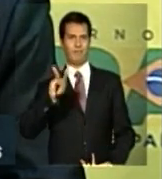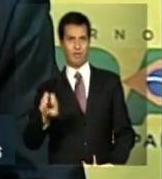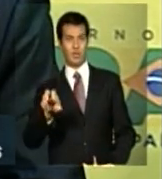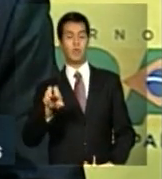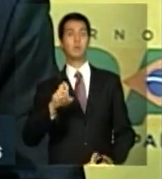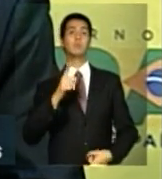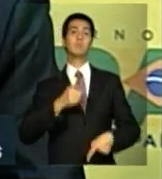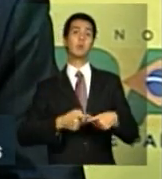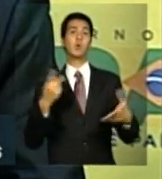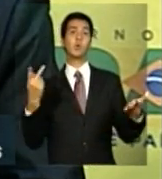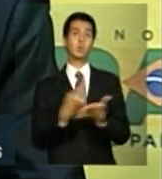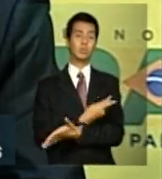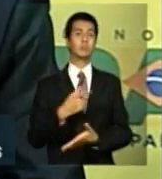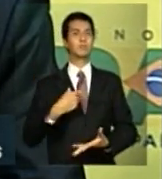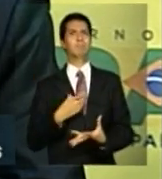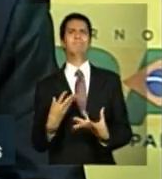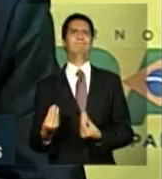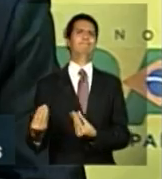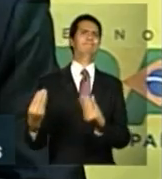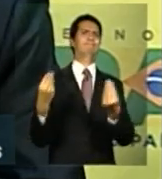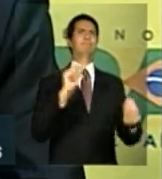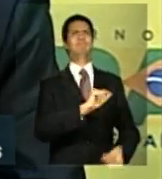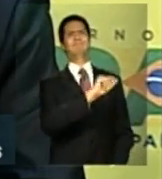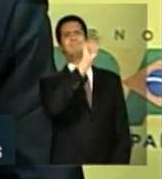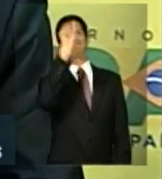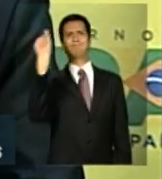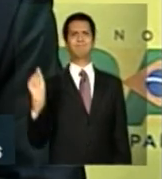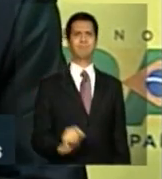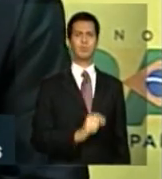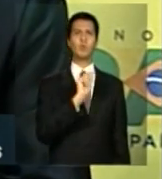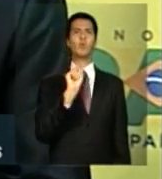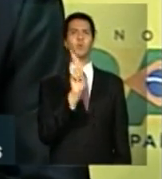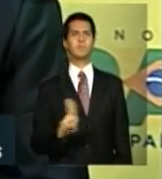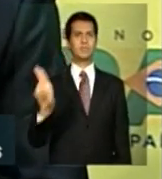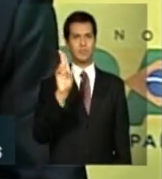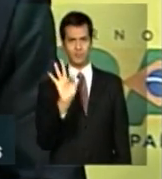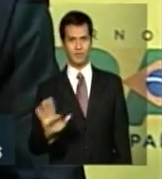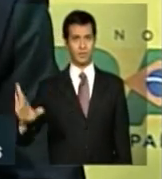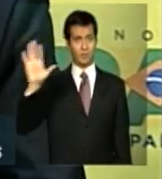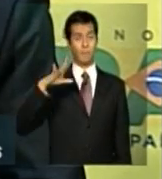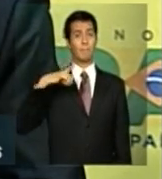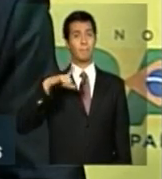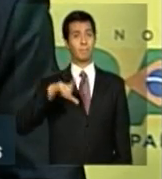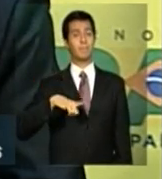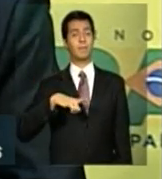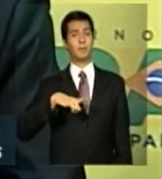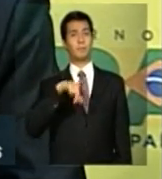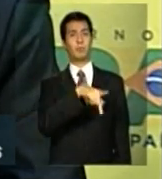várias instituições de ensino superior da rede federal, a greve docente.